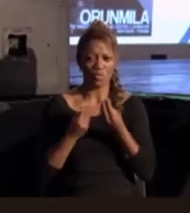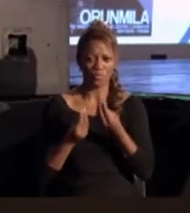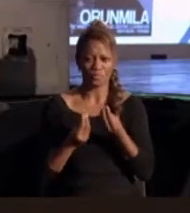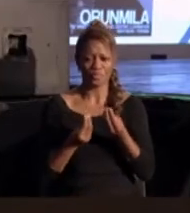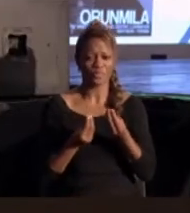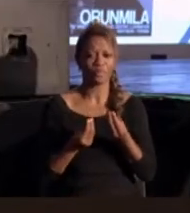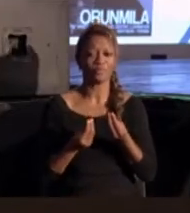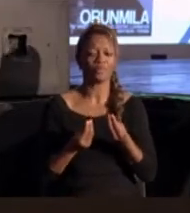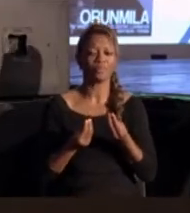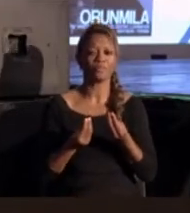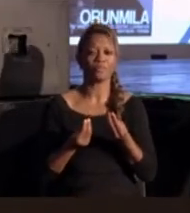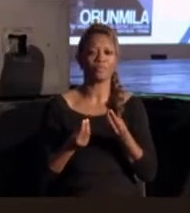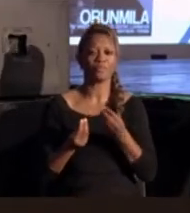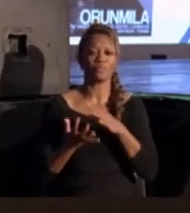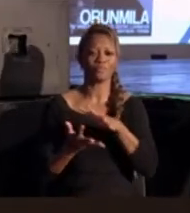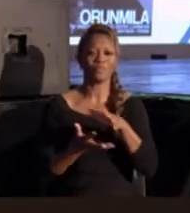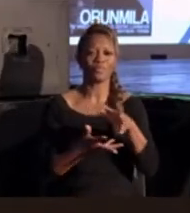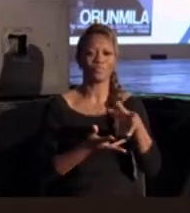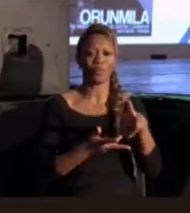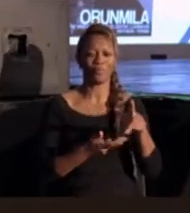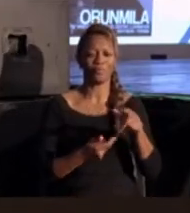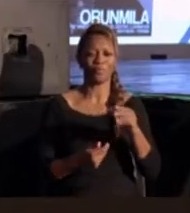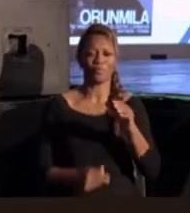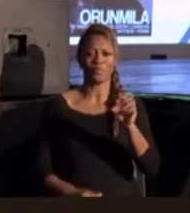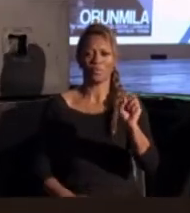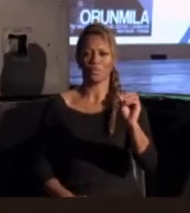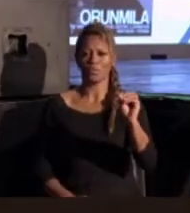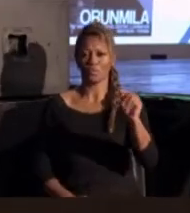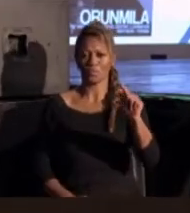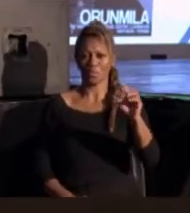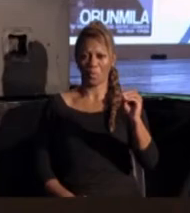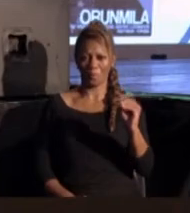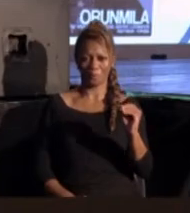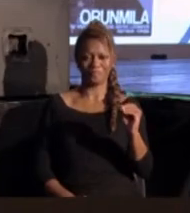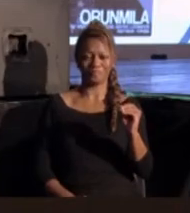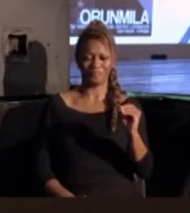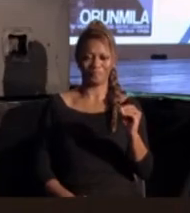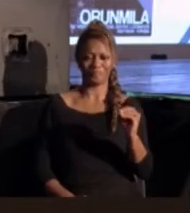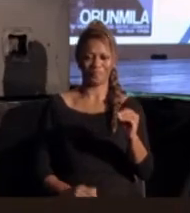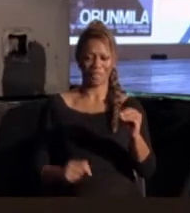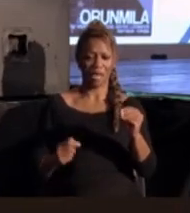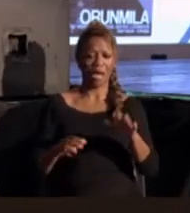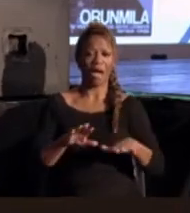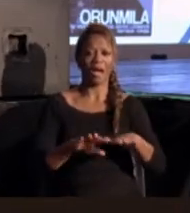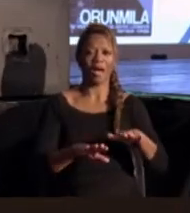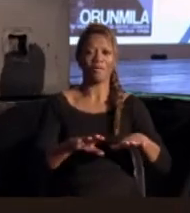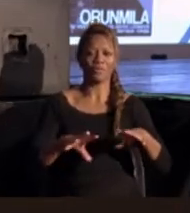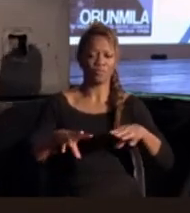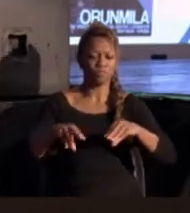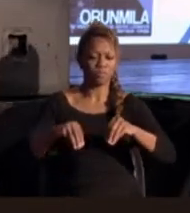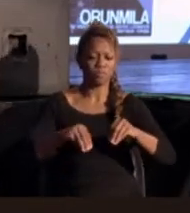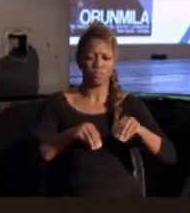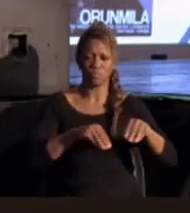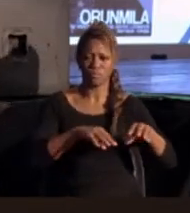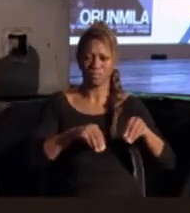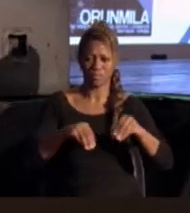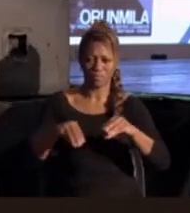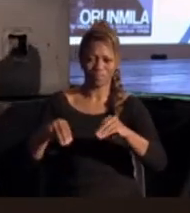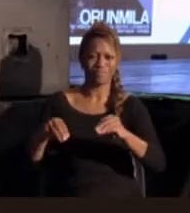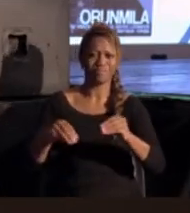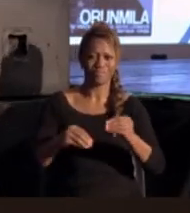mas é com a língua que nós reclamamos do sol muito quente, quando está tudo muito seco. Mas é com a língua também que a